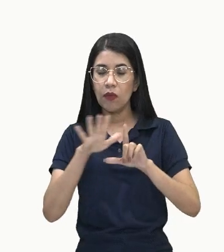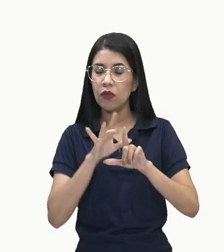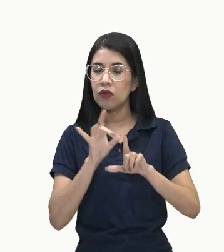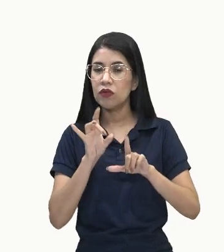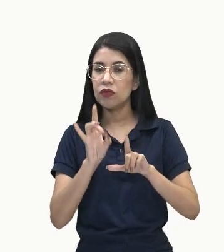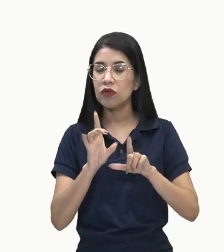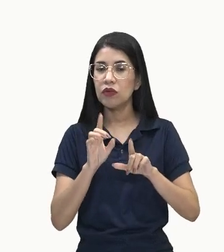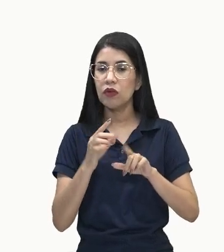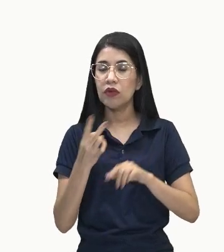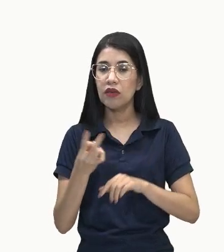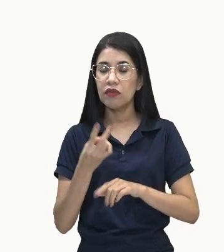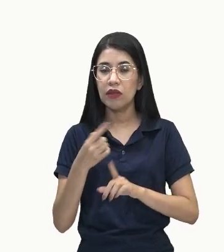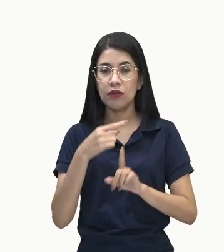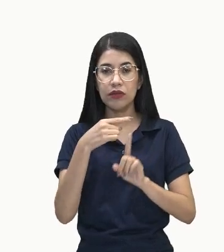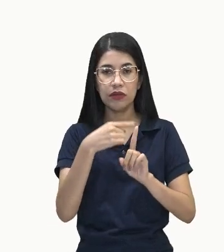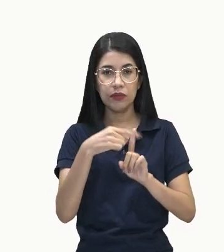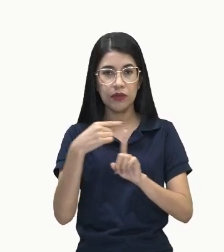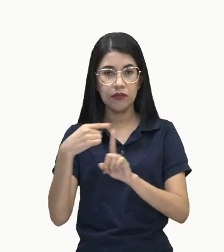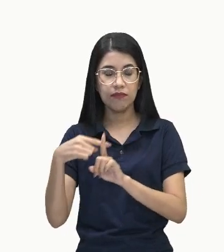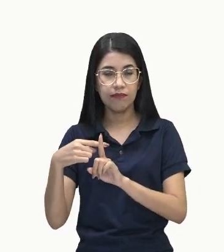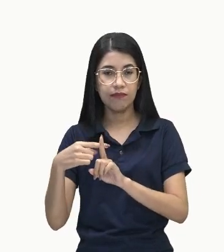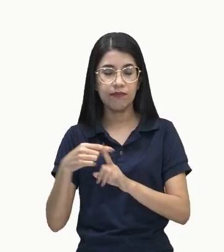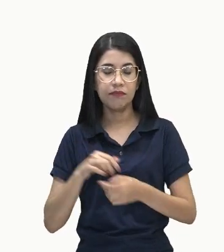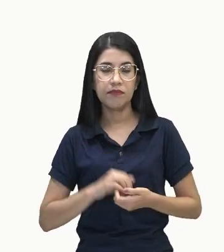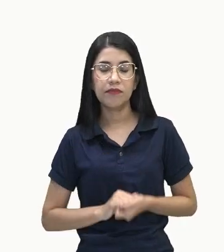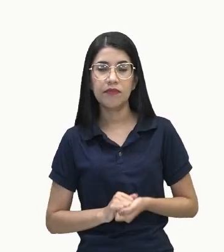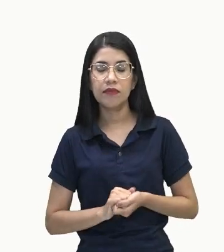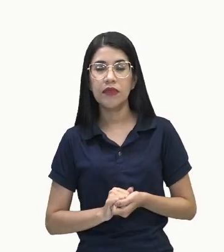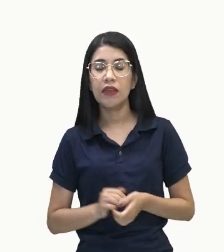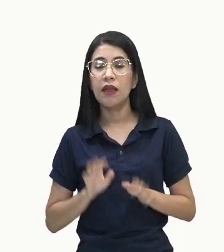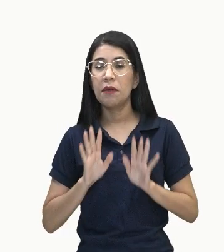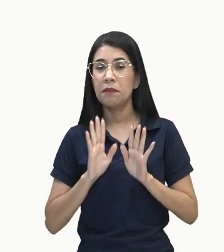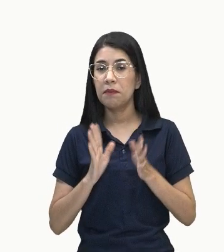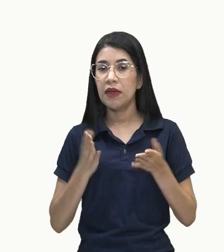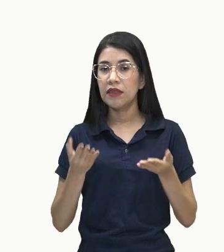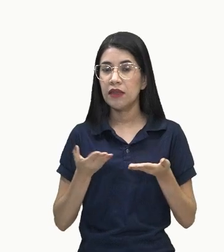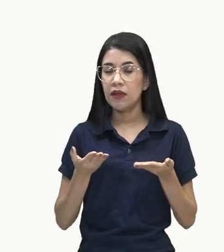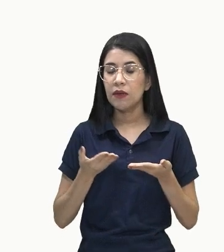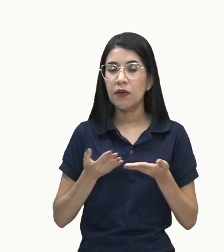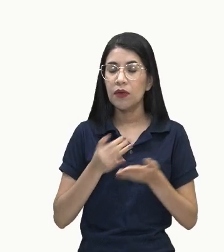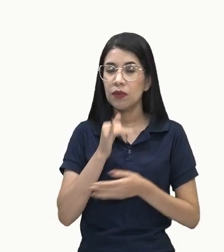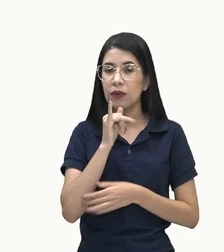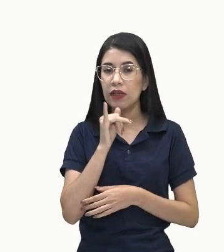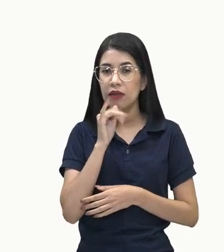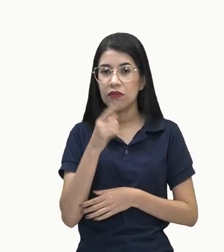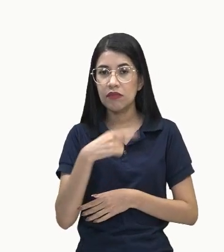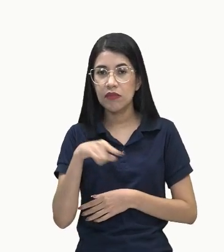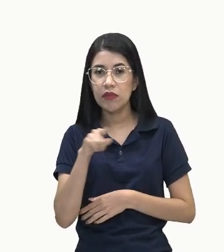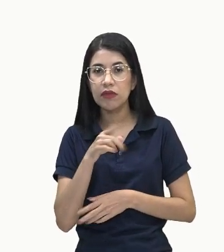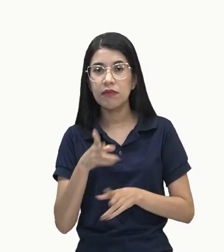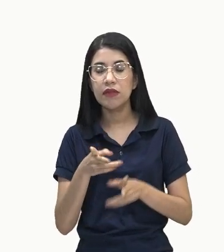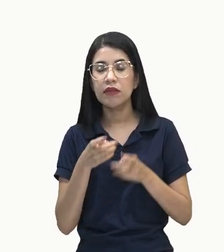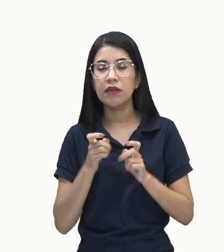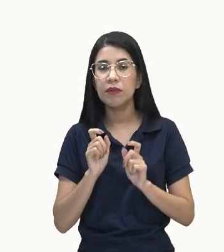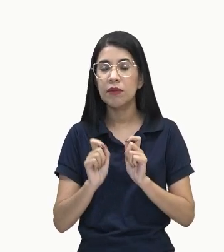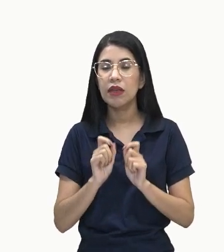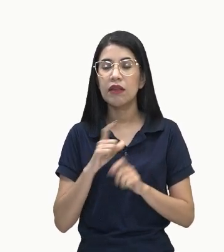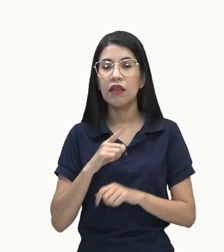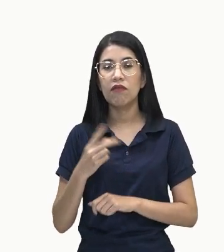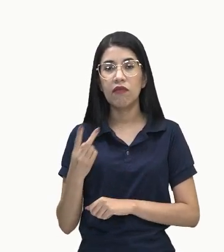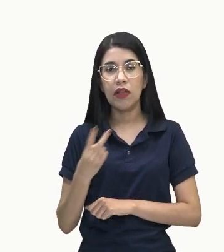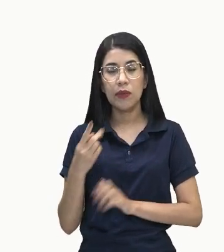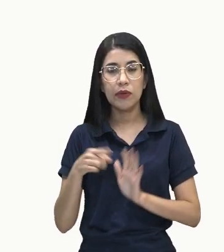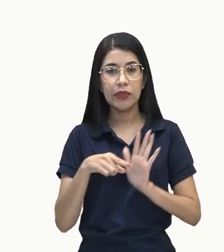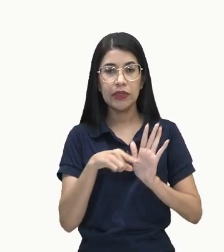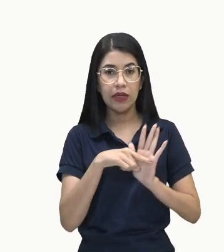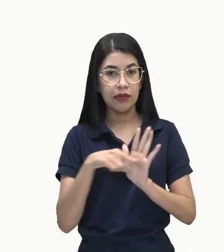somente valores positivos. Como agora nesse exemplo, se você reparar bem, nós temos valores negativos